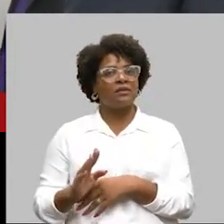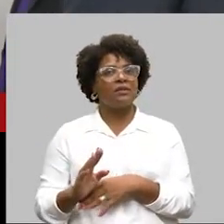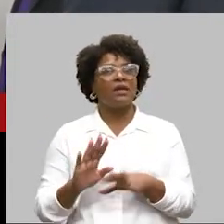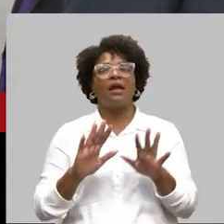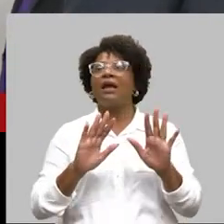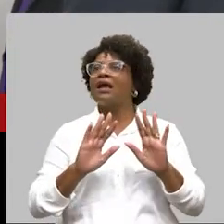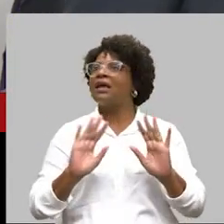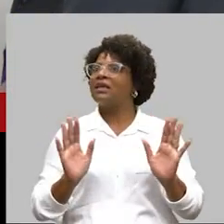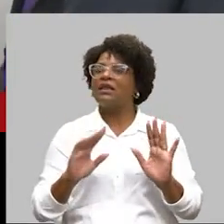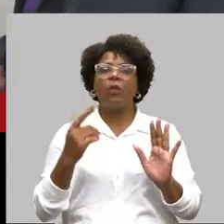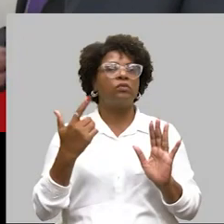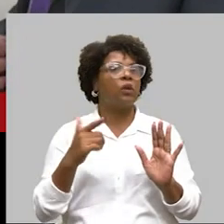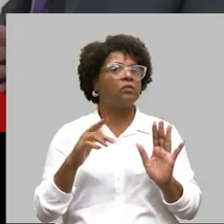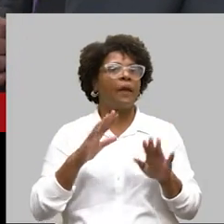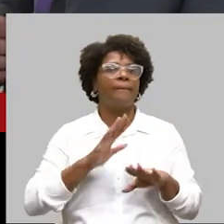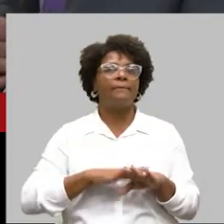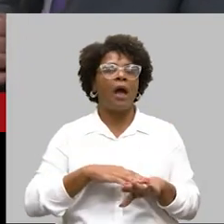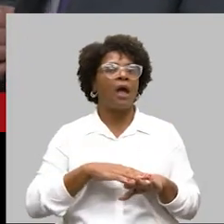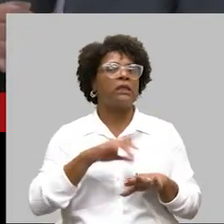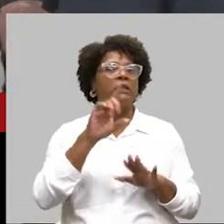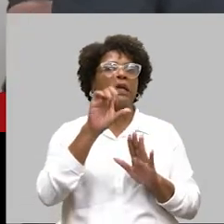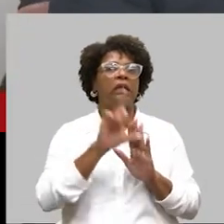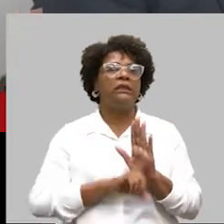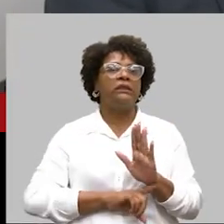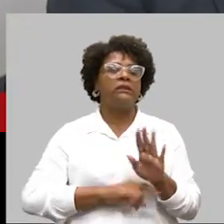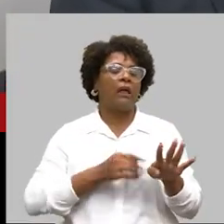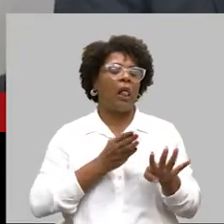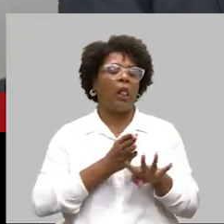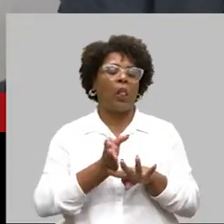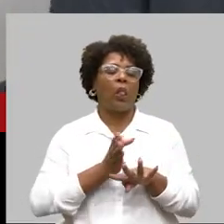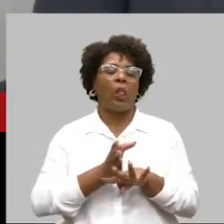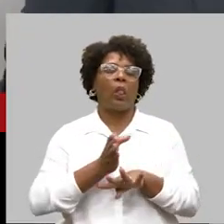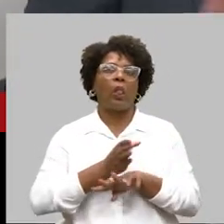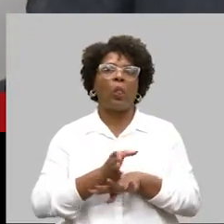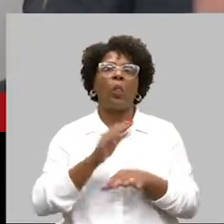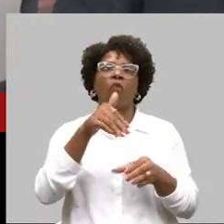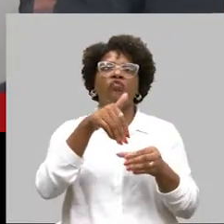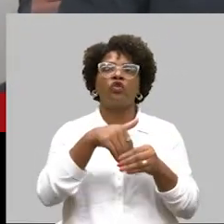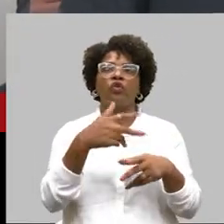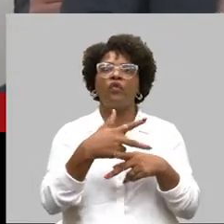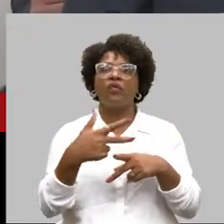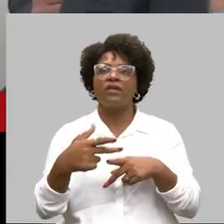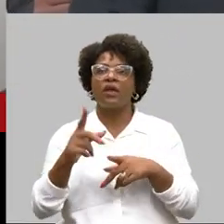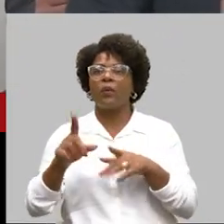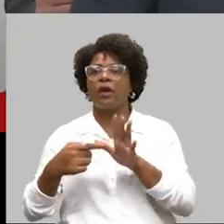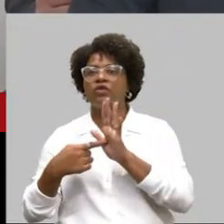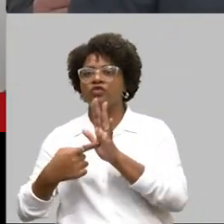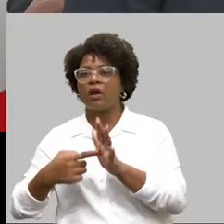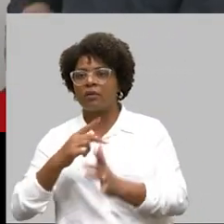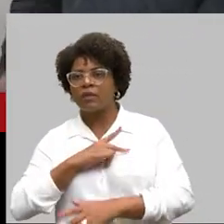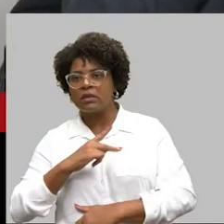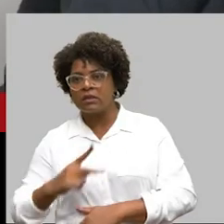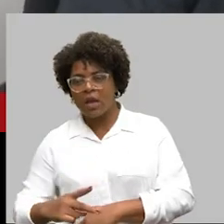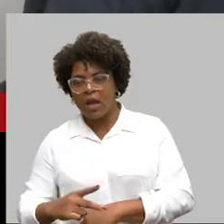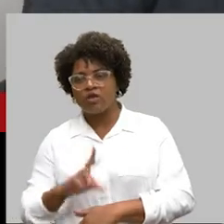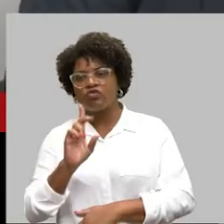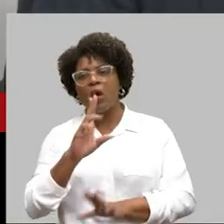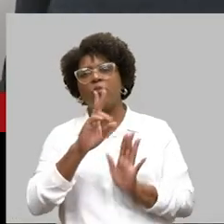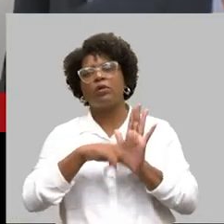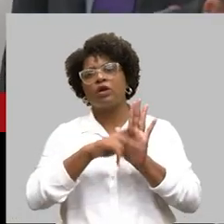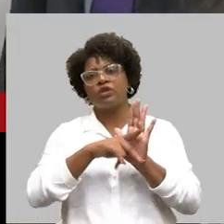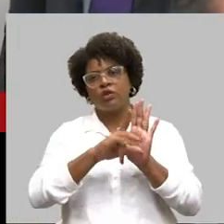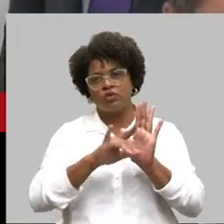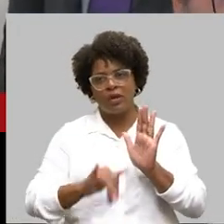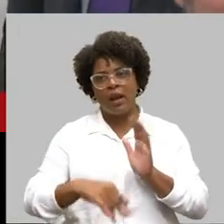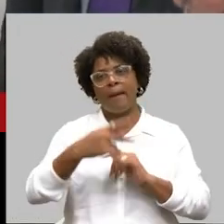triplice votou venceu é indicado pelo presidente Esse é o projeto de lei e o patru deu o parecer já foi